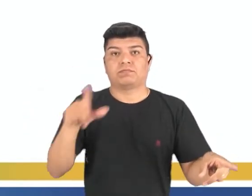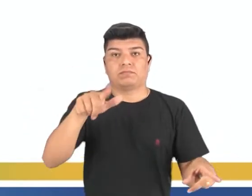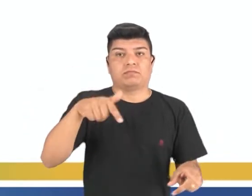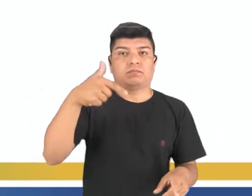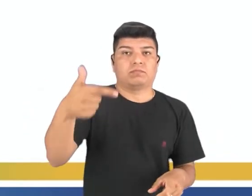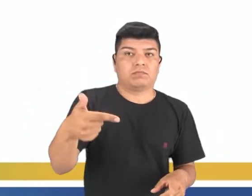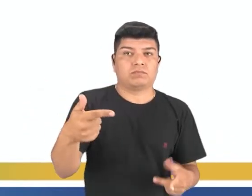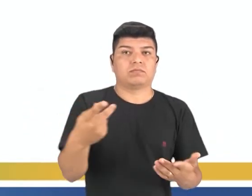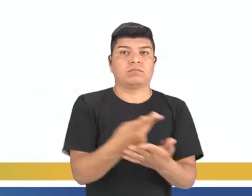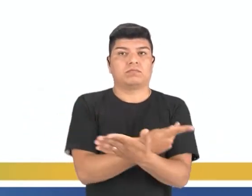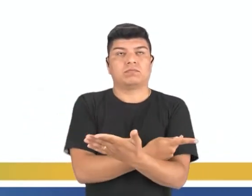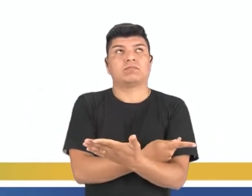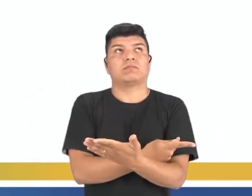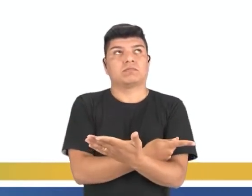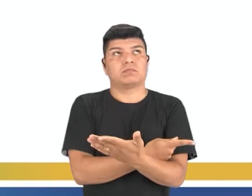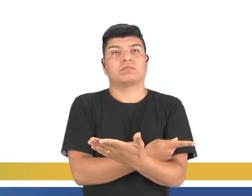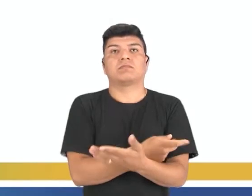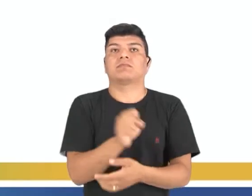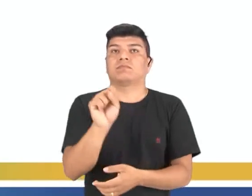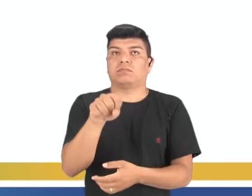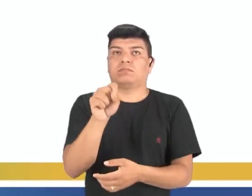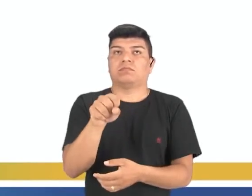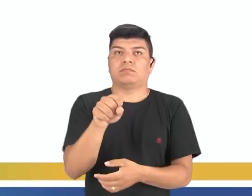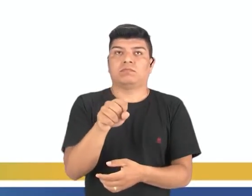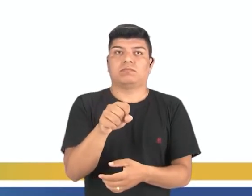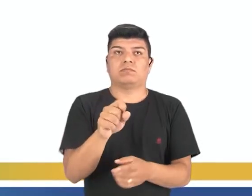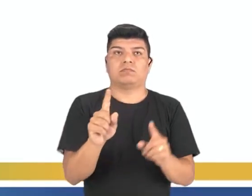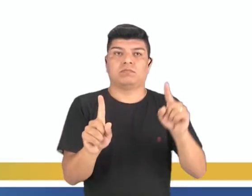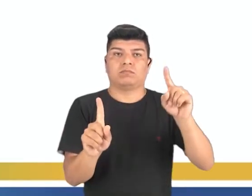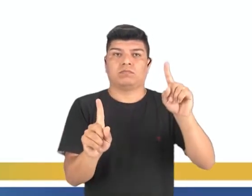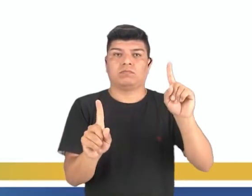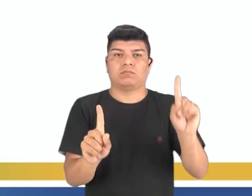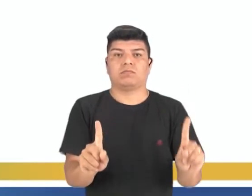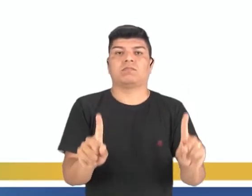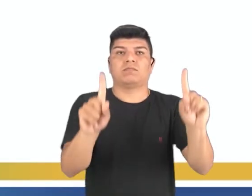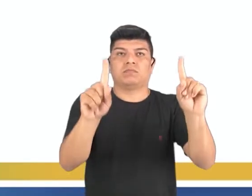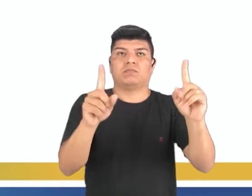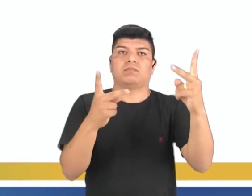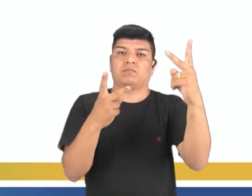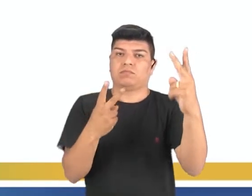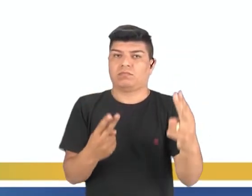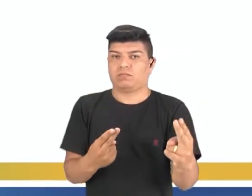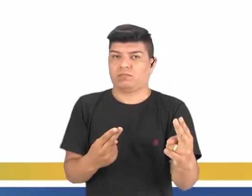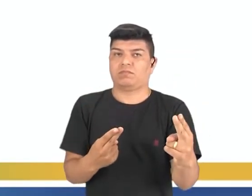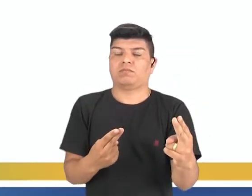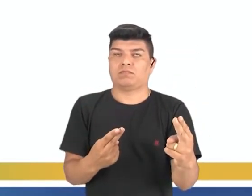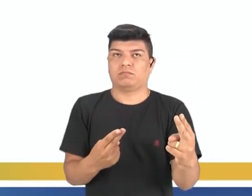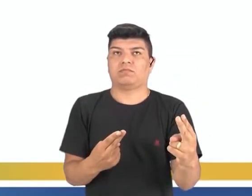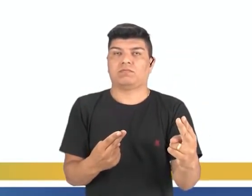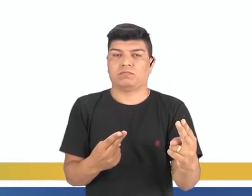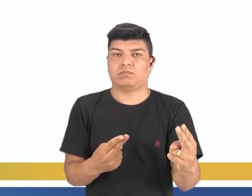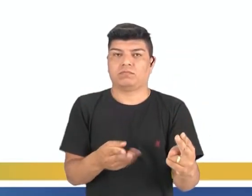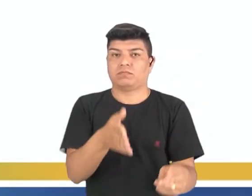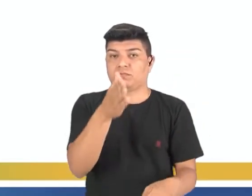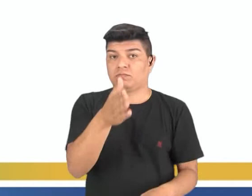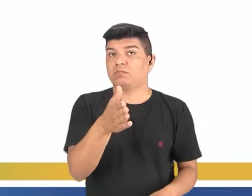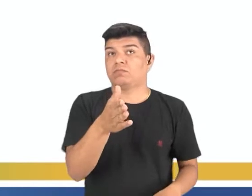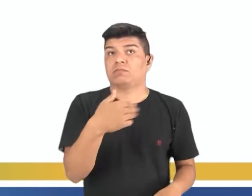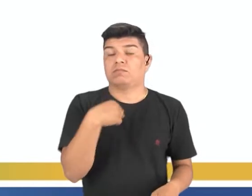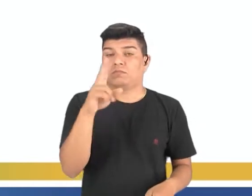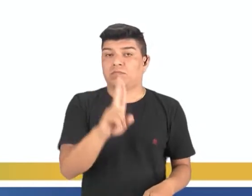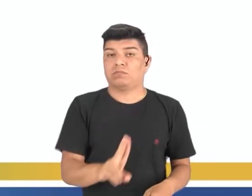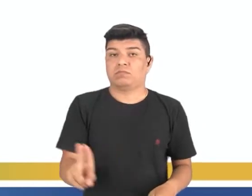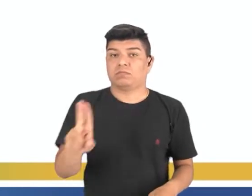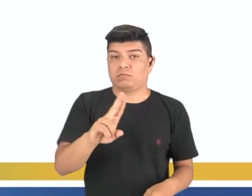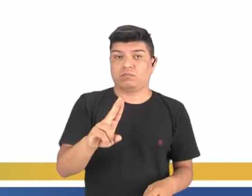esse procedimento aí, sim, as nossas setas vão ficar no mesmo sentido, né? E nós vamos poder aplicar a